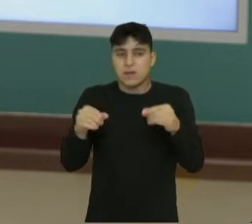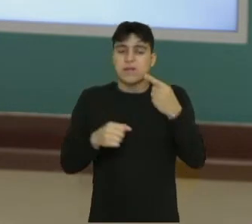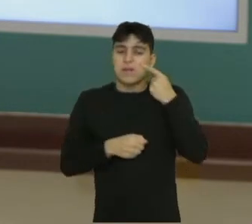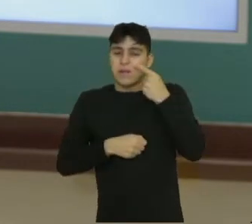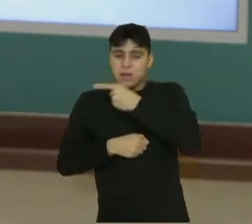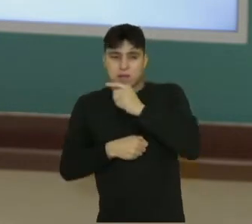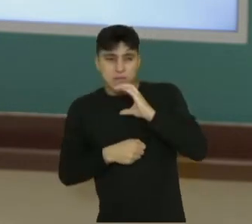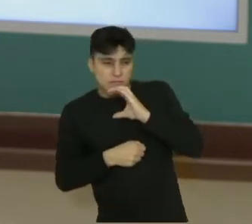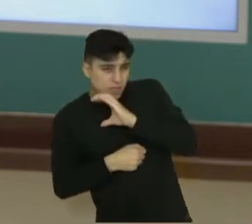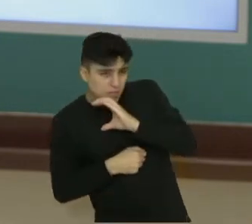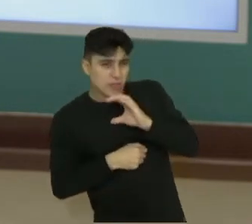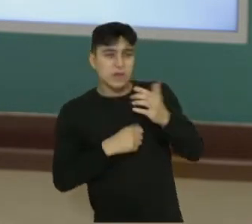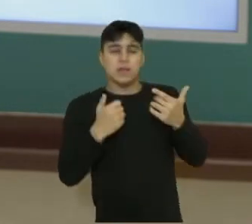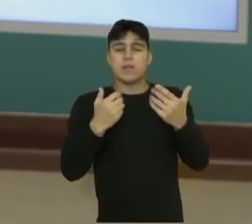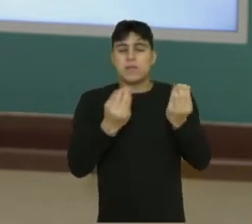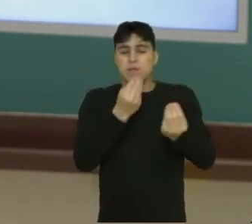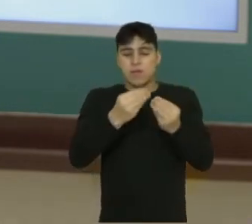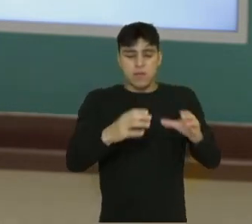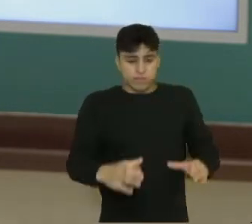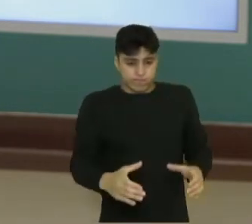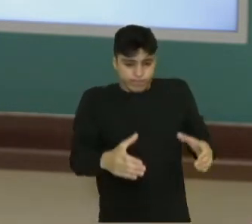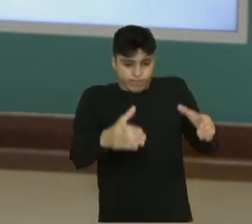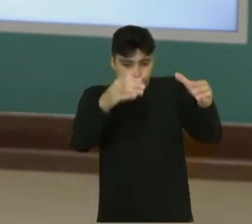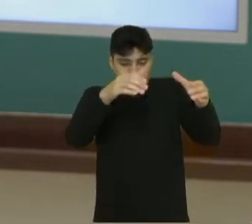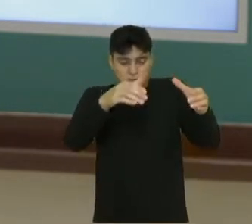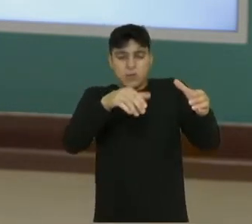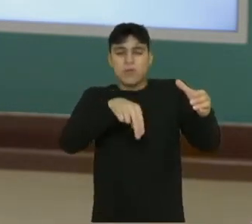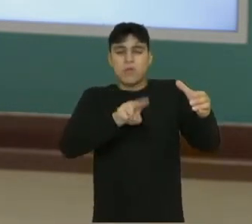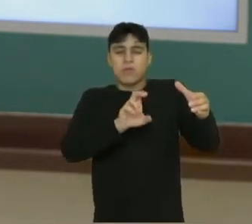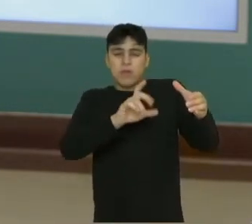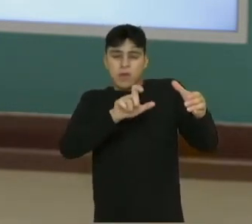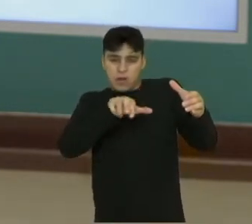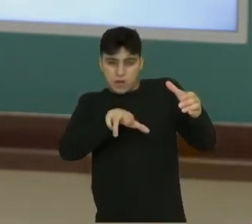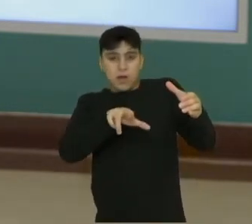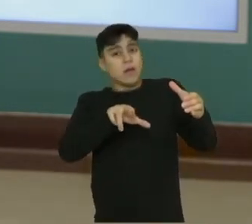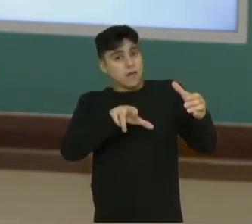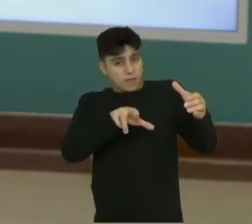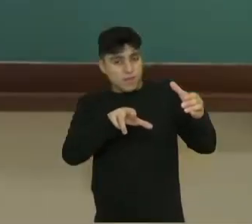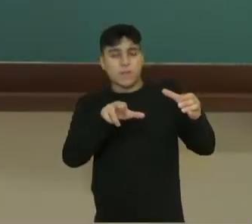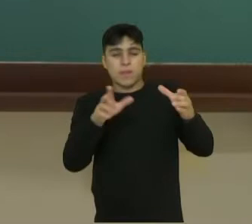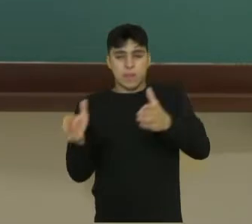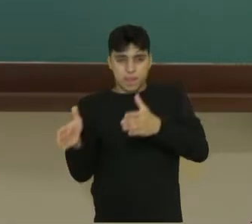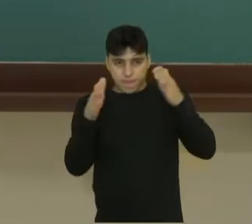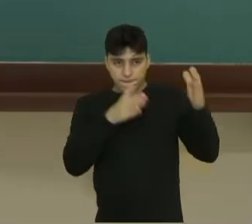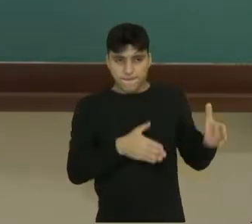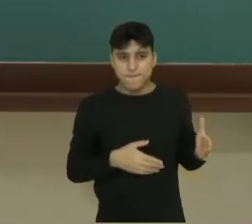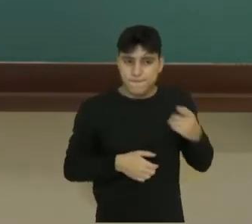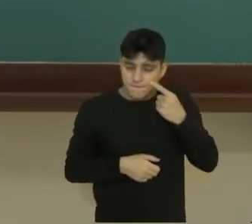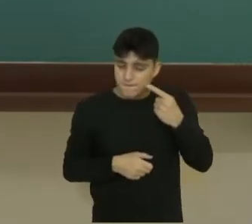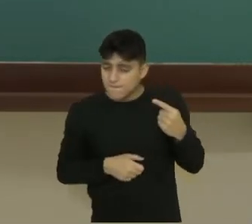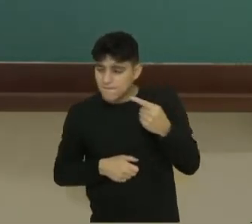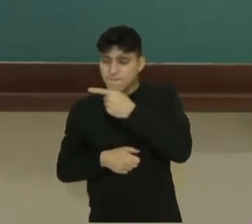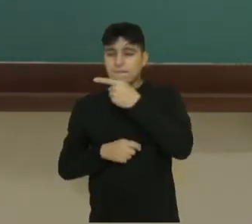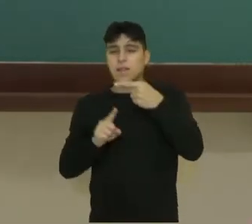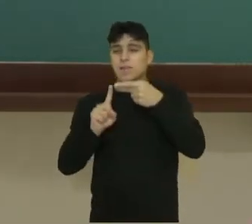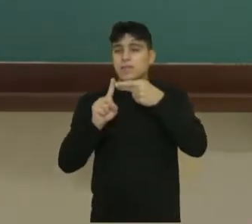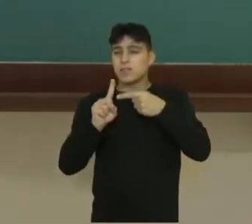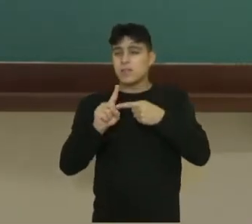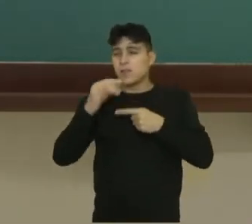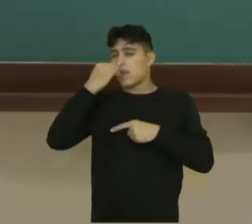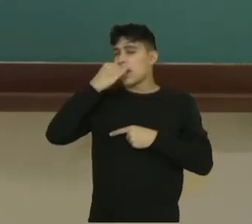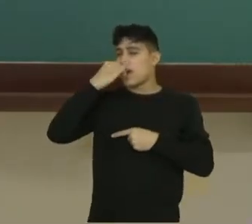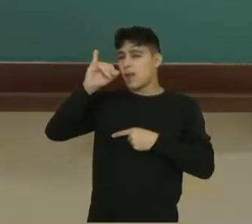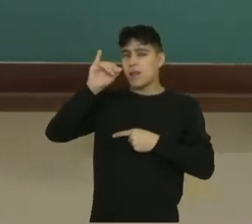térmica ou energia nuclear. Ok? Bem, alguns tipos de energia, repare aqui comigo, certo? Você teria,